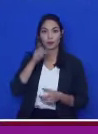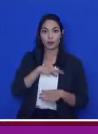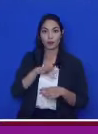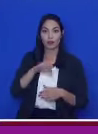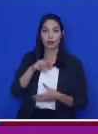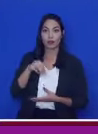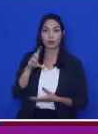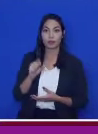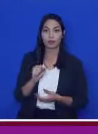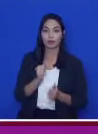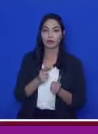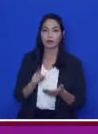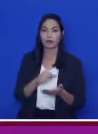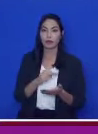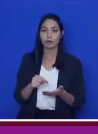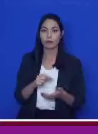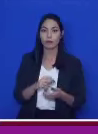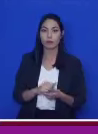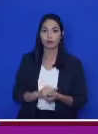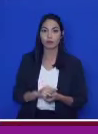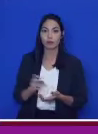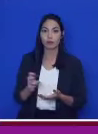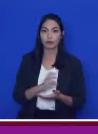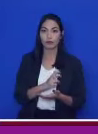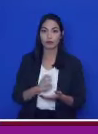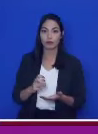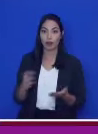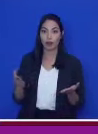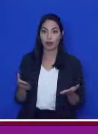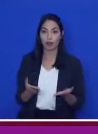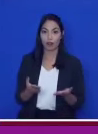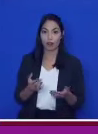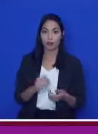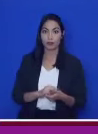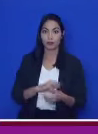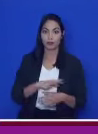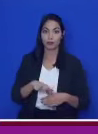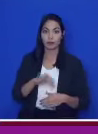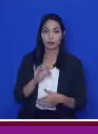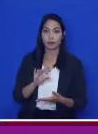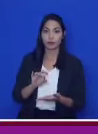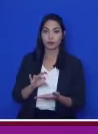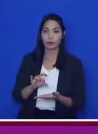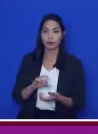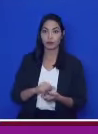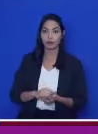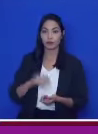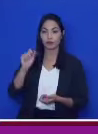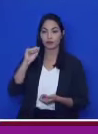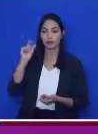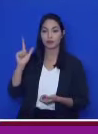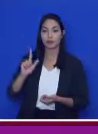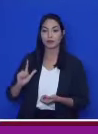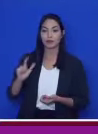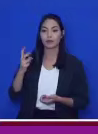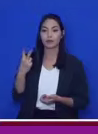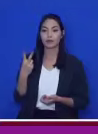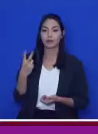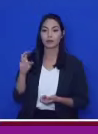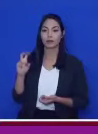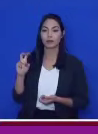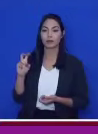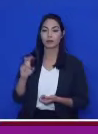sorteios da Mega Sena, da Time Mania, da Quina. Agora você conferindo o sorteio da Loto Fácil, bola azul número